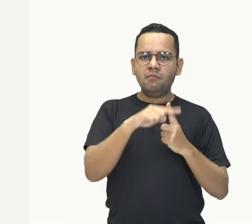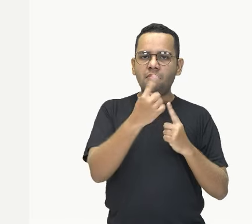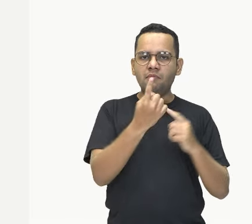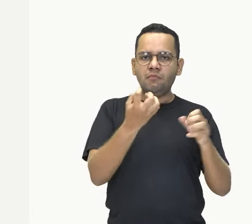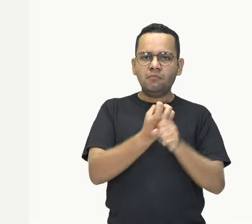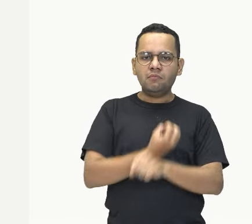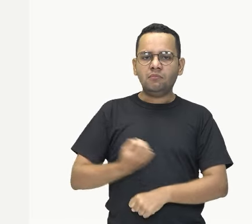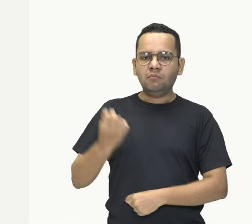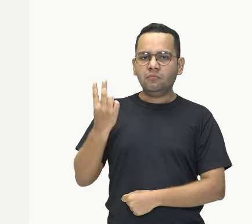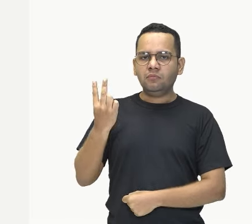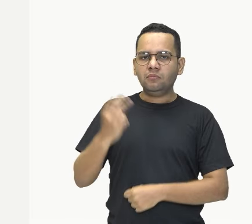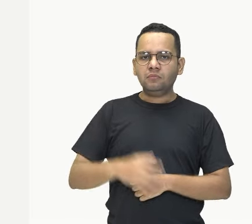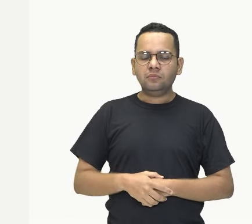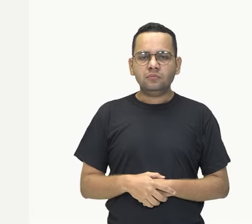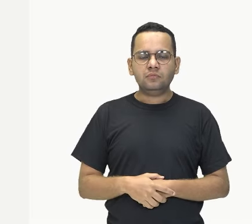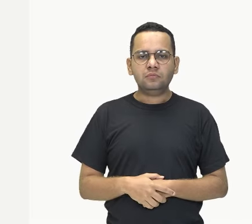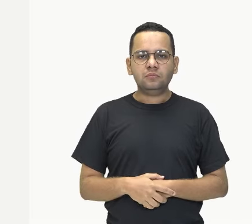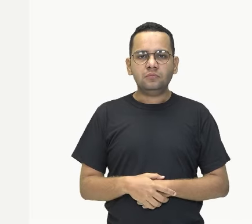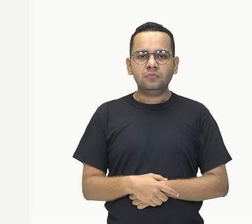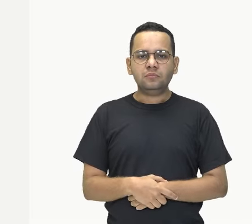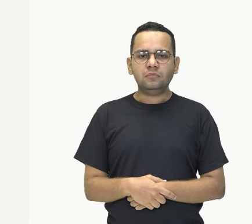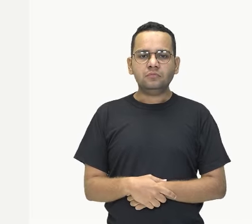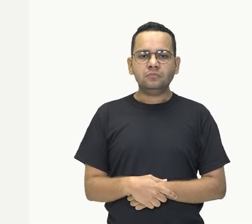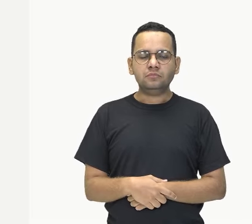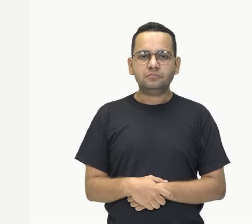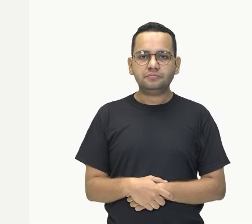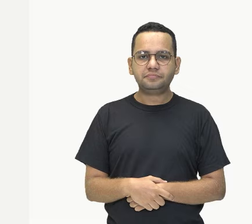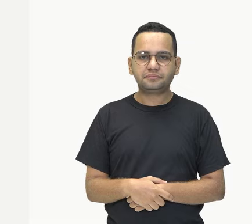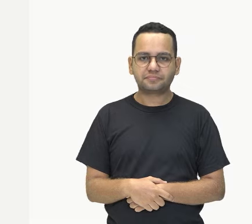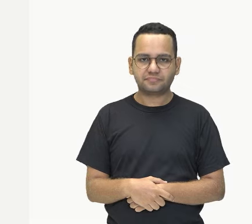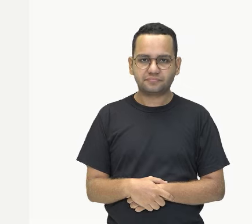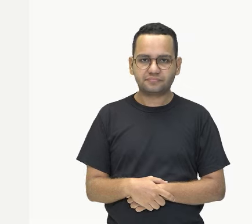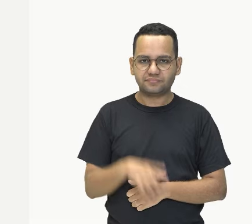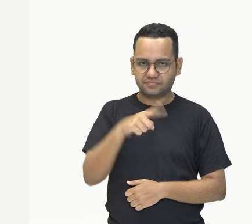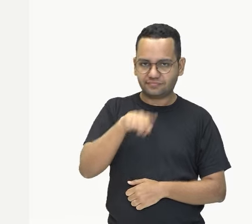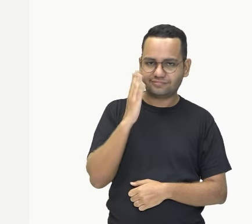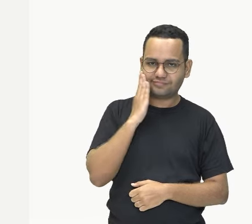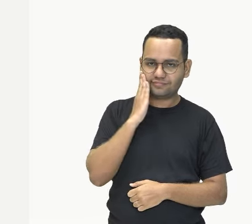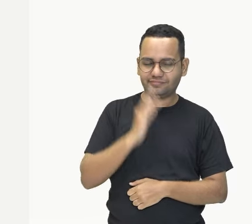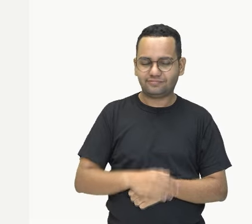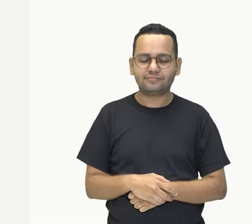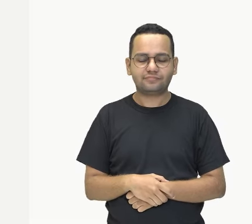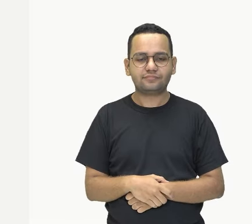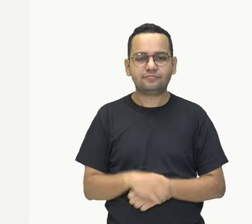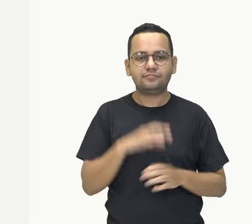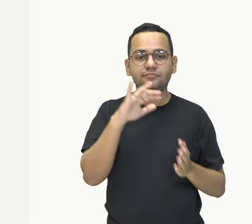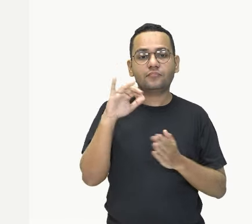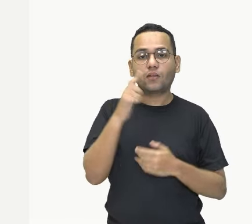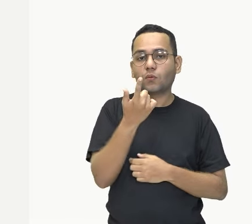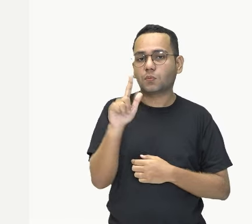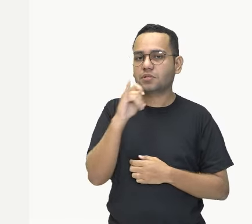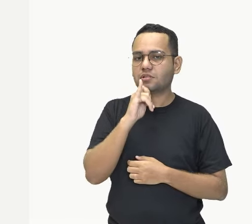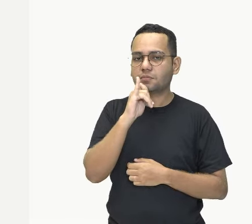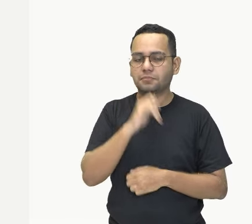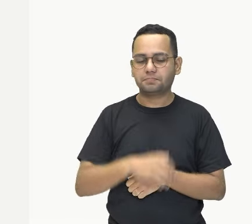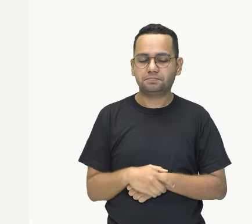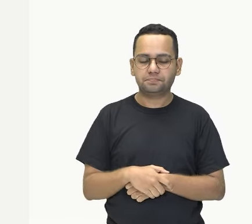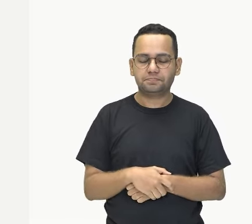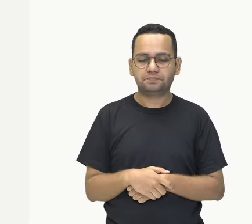2. Certinho? Vamos ver mais uma.